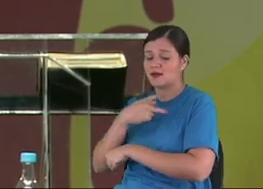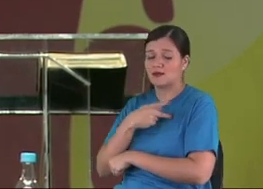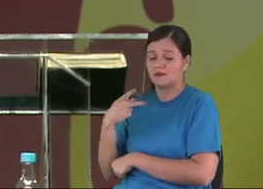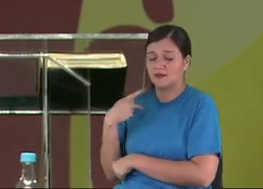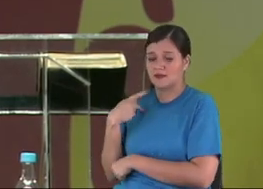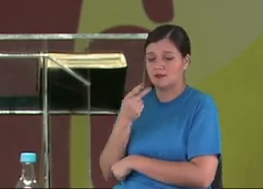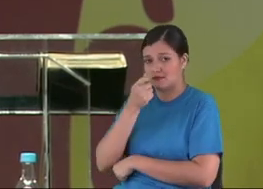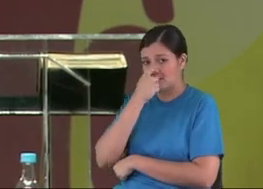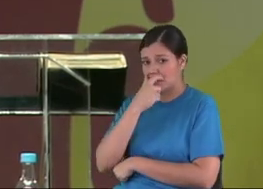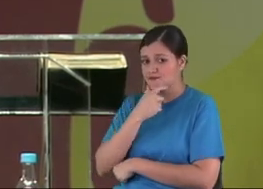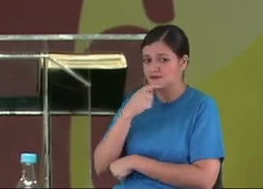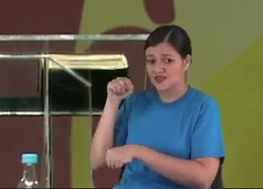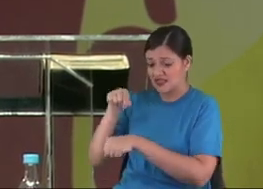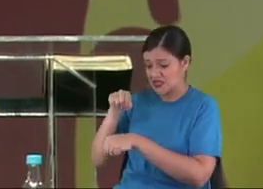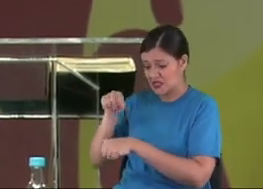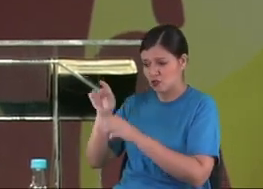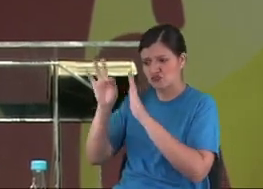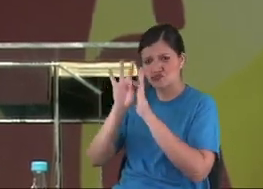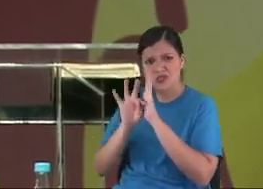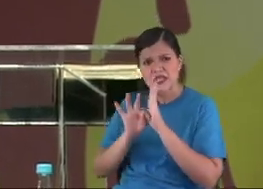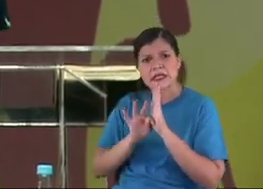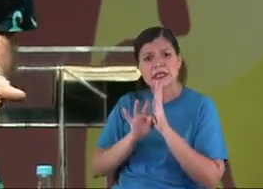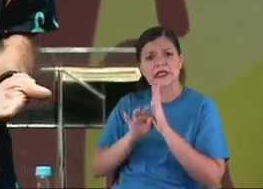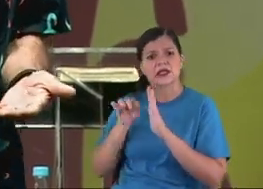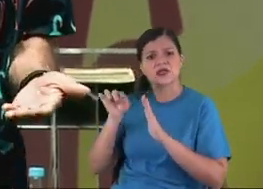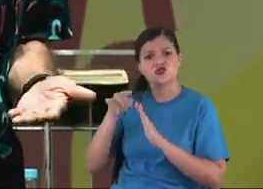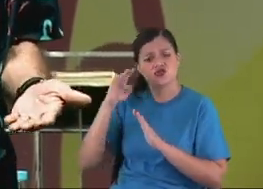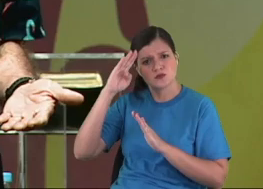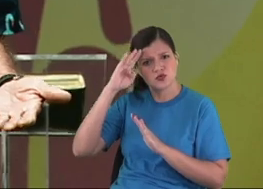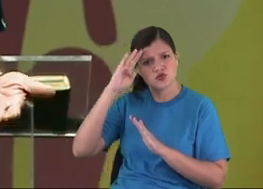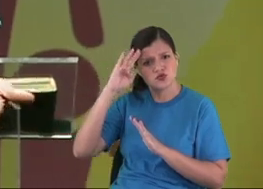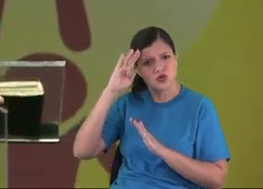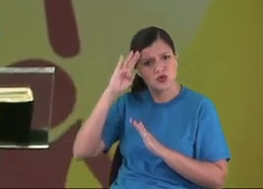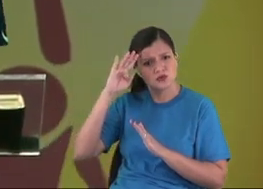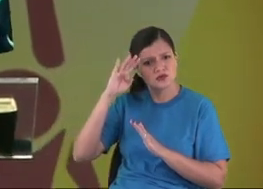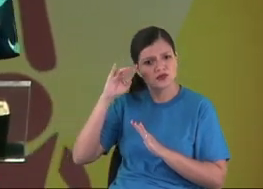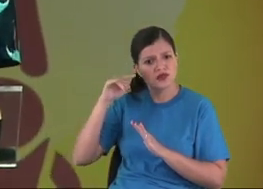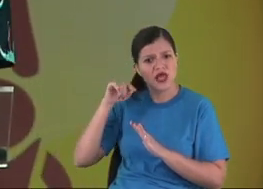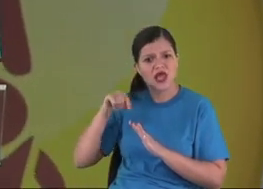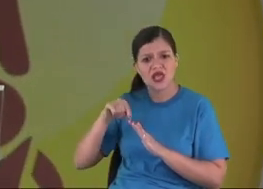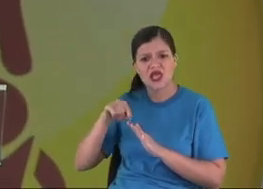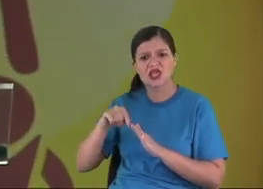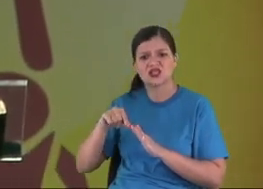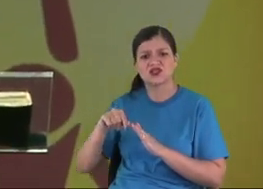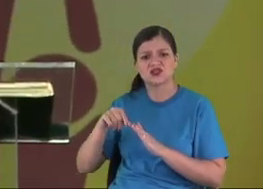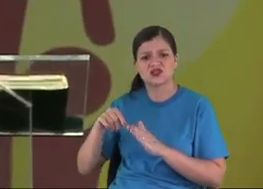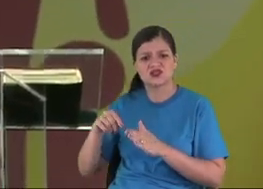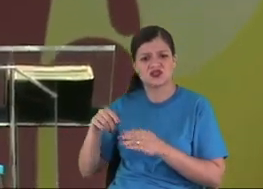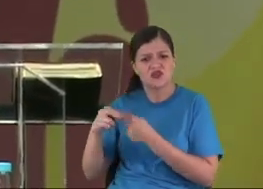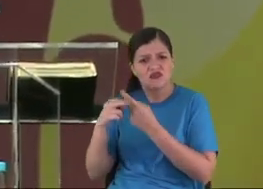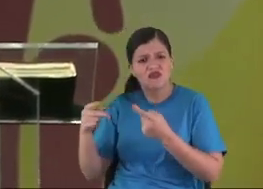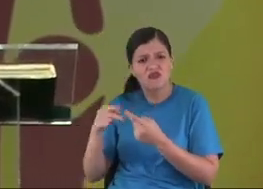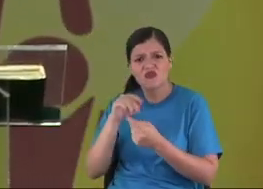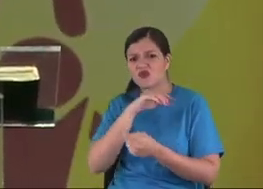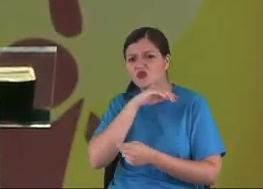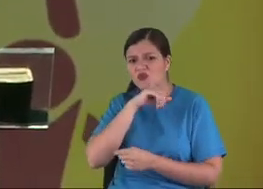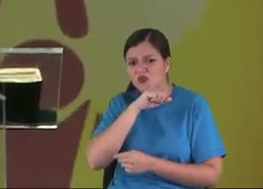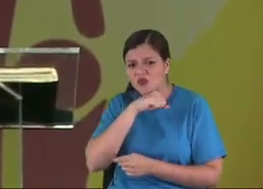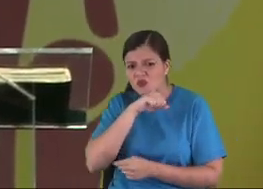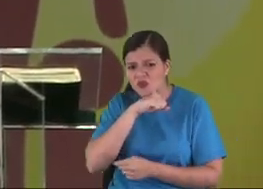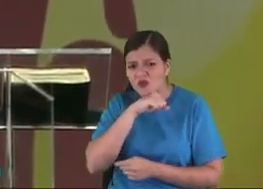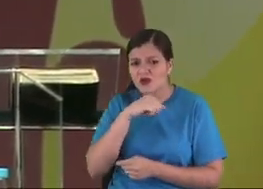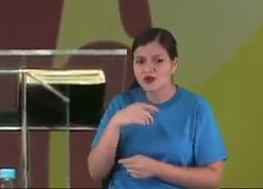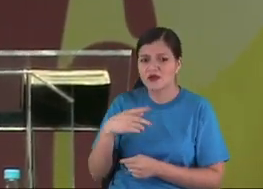artigo de umas 20 páginas sobre o soldado do Vietnã, é uma prostituição toda, é incrível o que está acontecendo lá. E meu